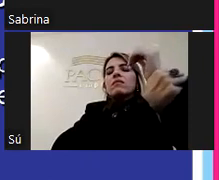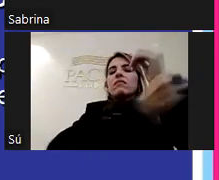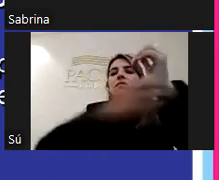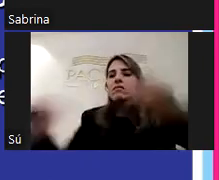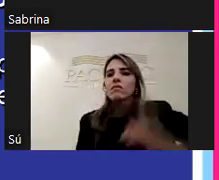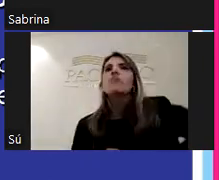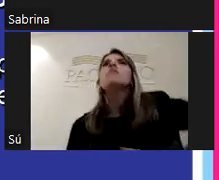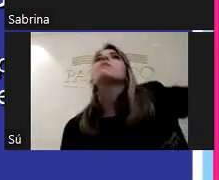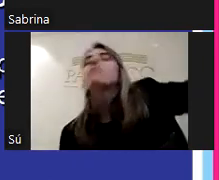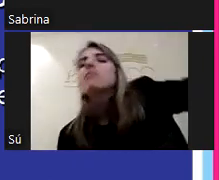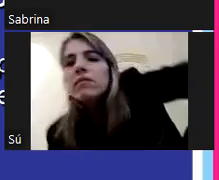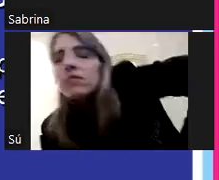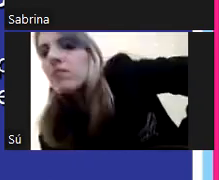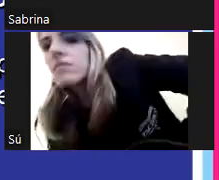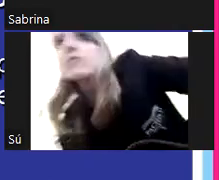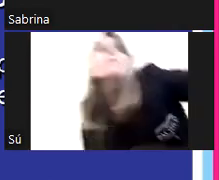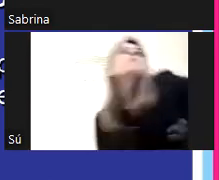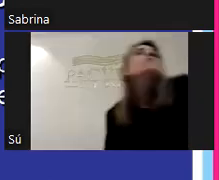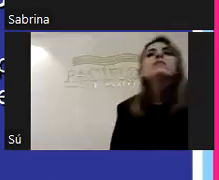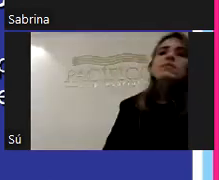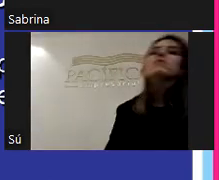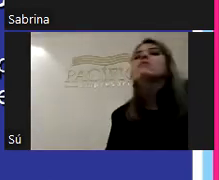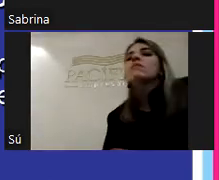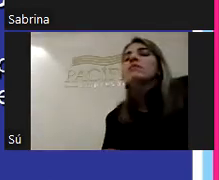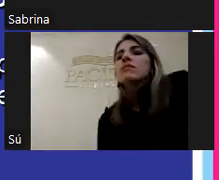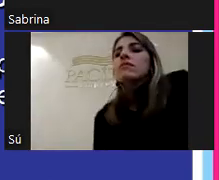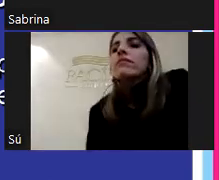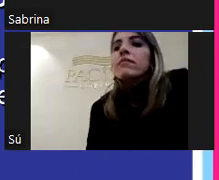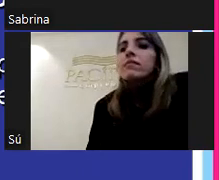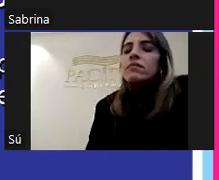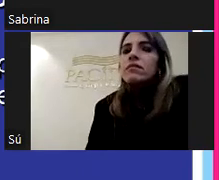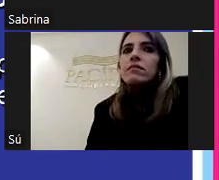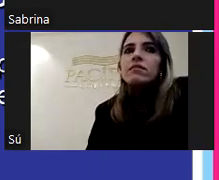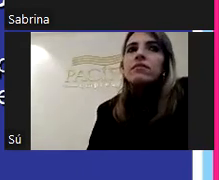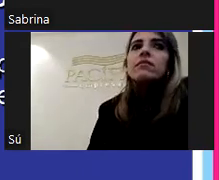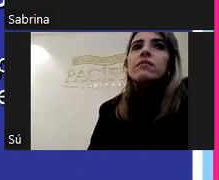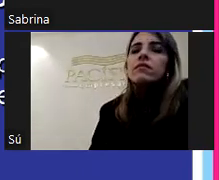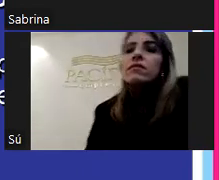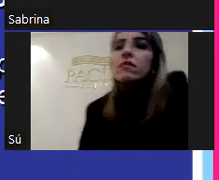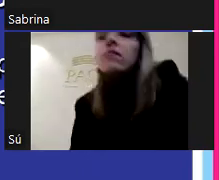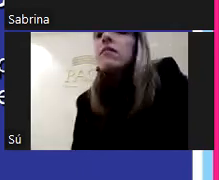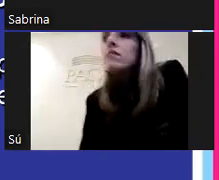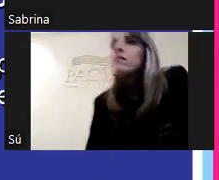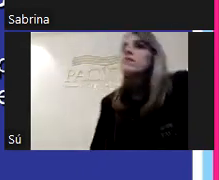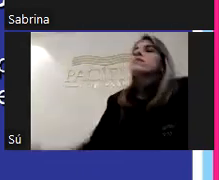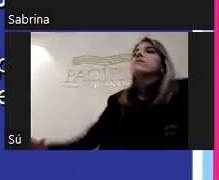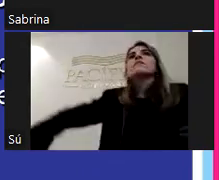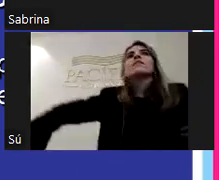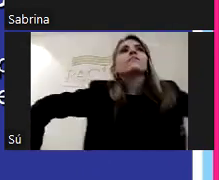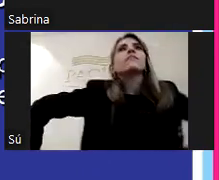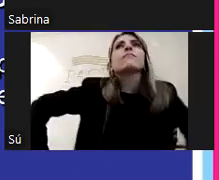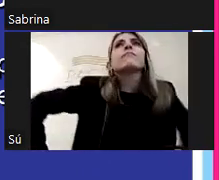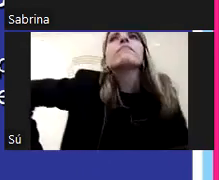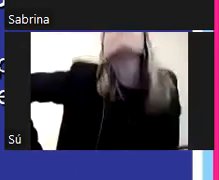relaxamento favorável ao sono. Daí, o sexo está em dia harmoniosamente com sua atividade